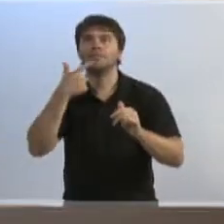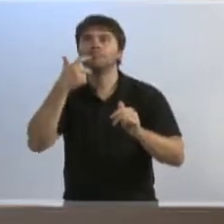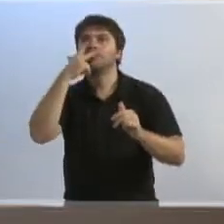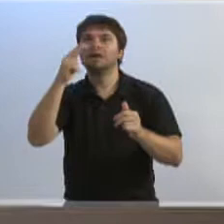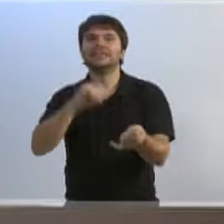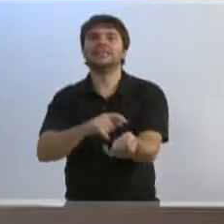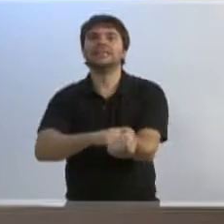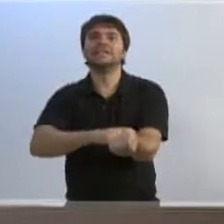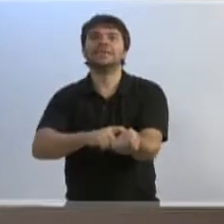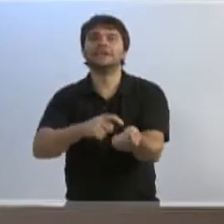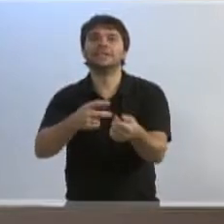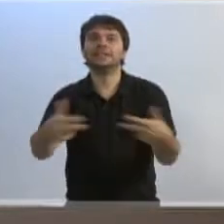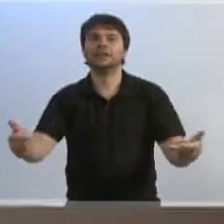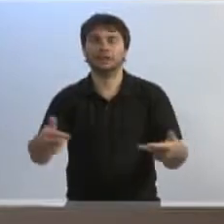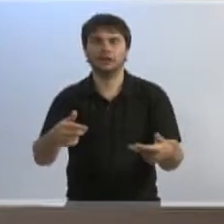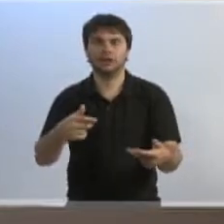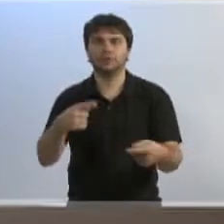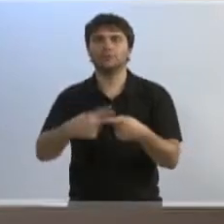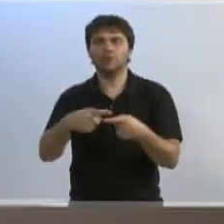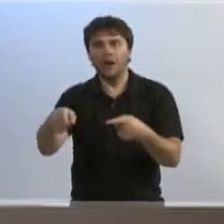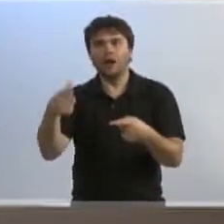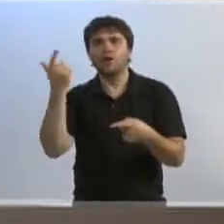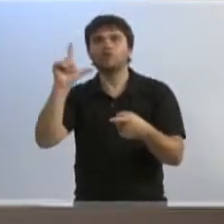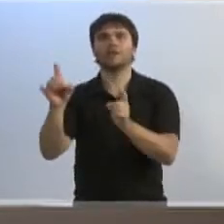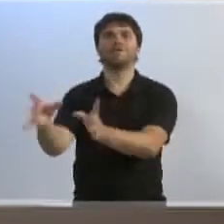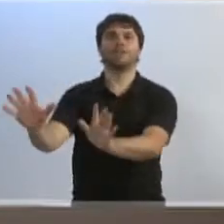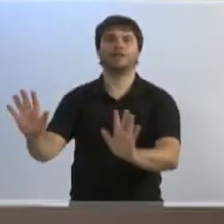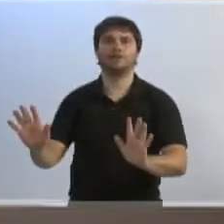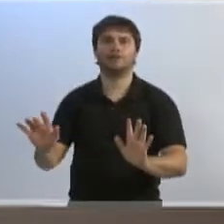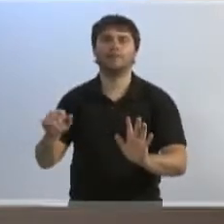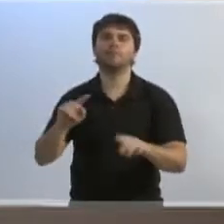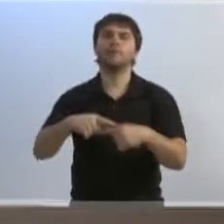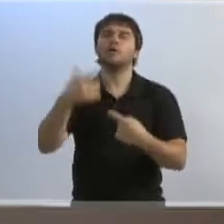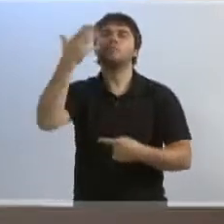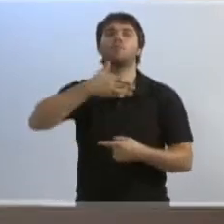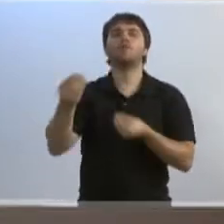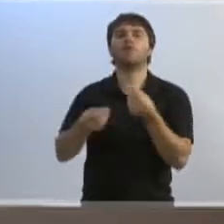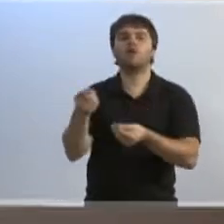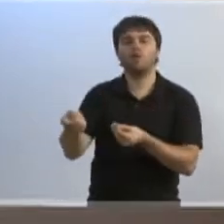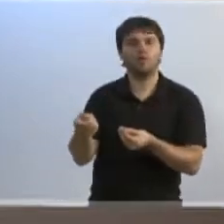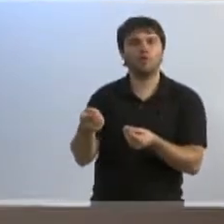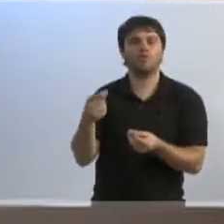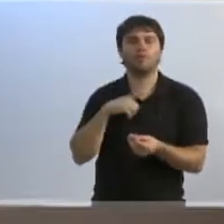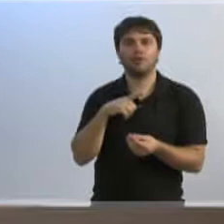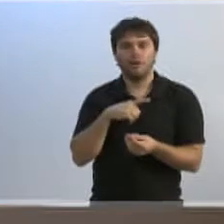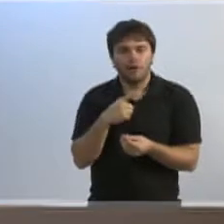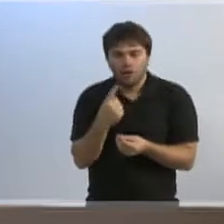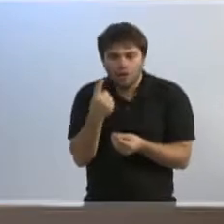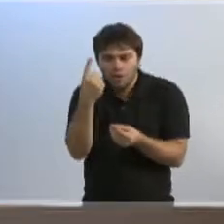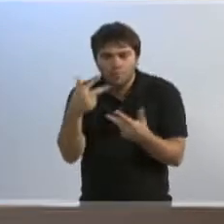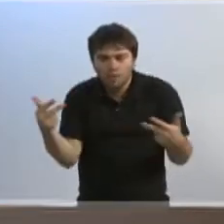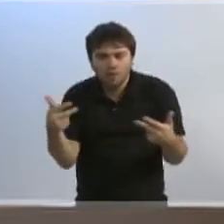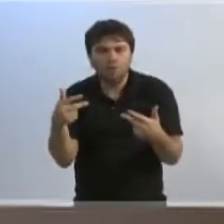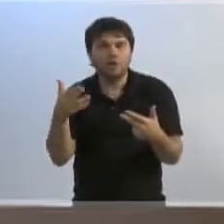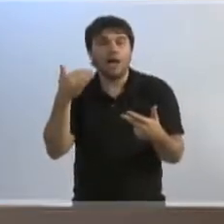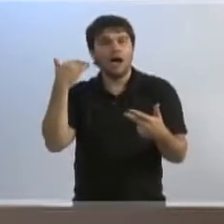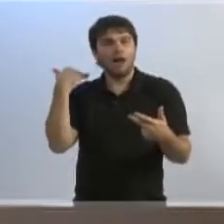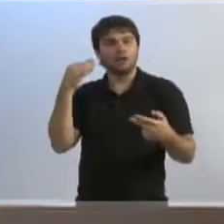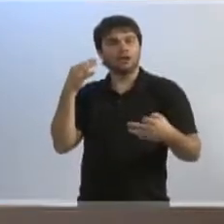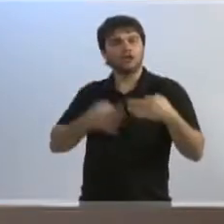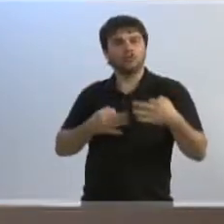vende. Então nós temos que ter cuidado disso aí. Prova disso, eu diria que, por causa de um pré-julgamento da imprensa, teve